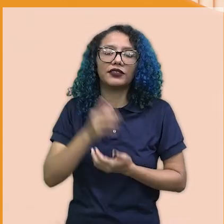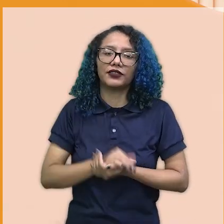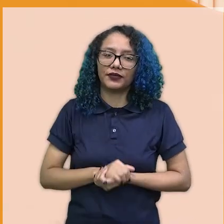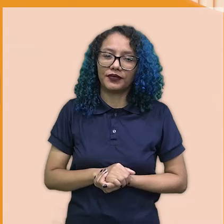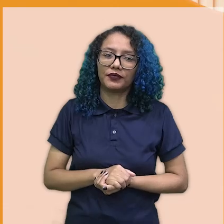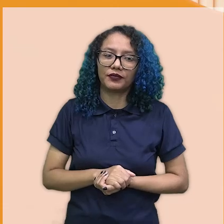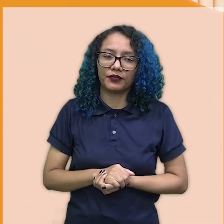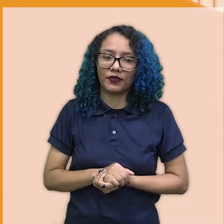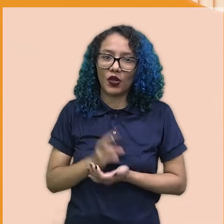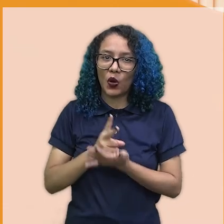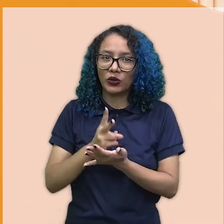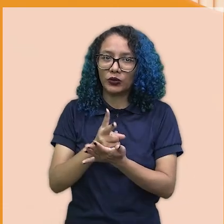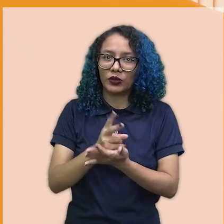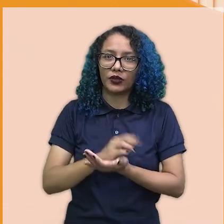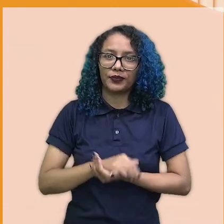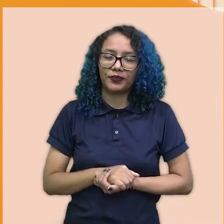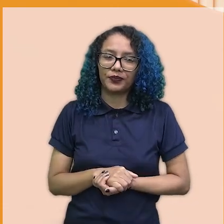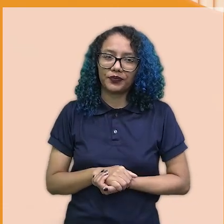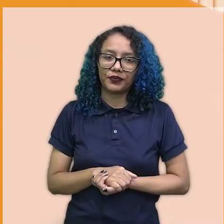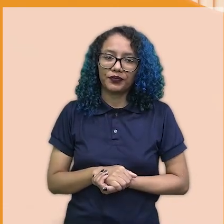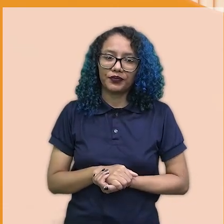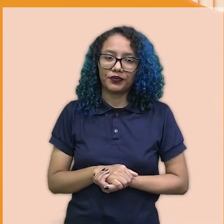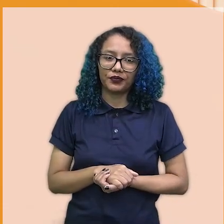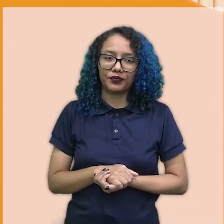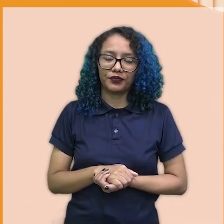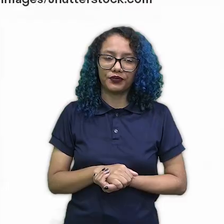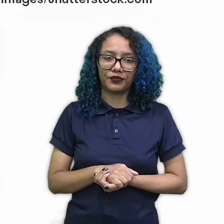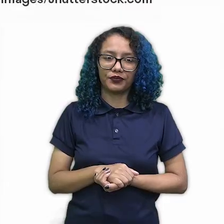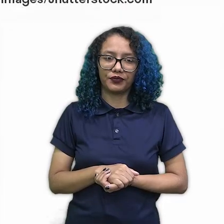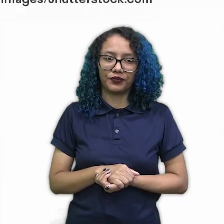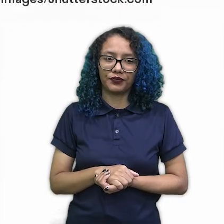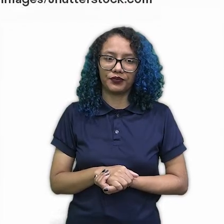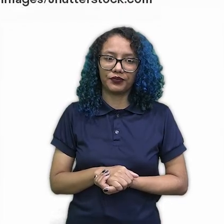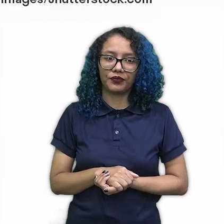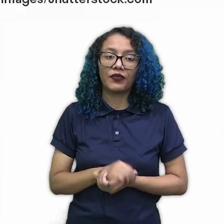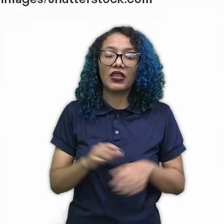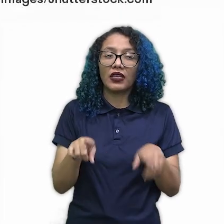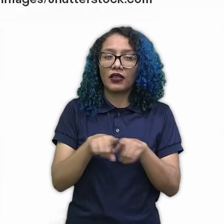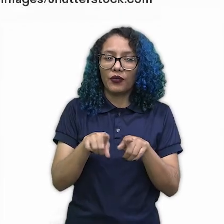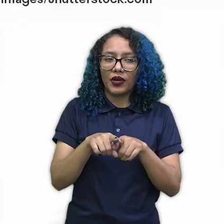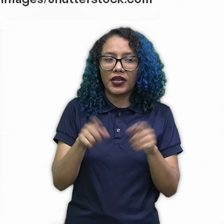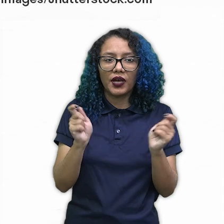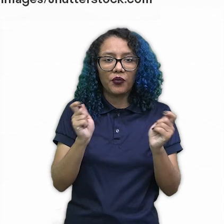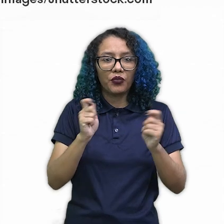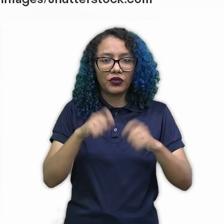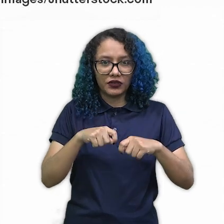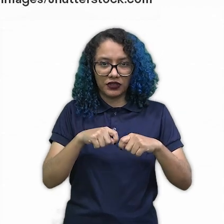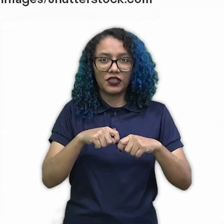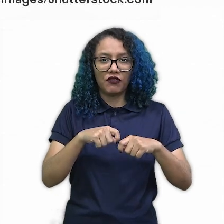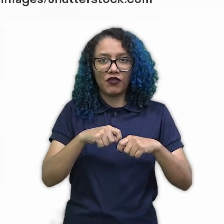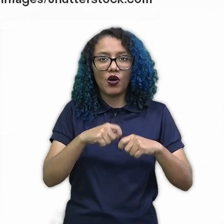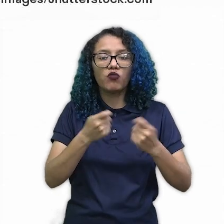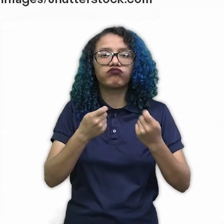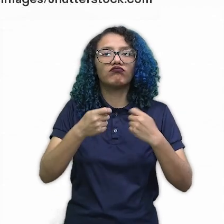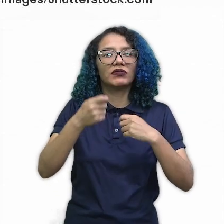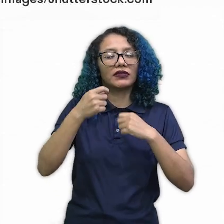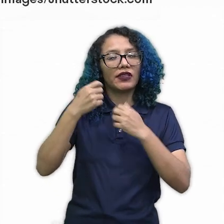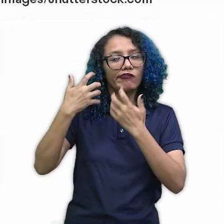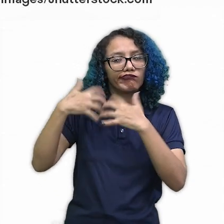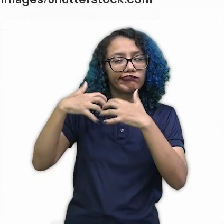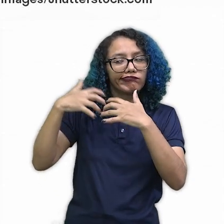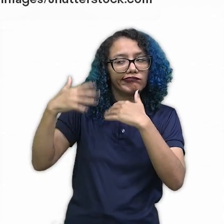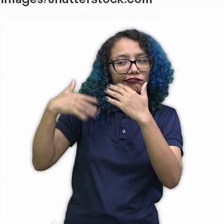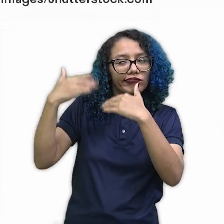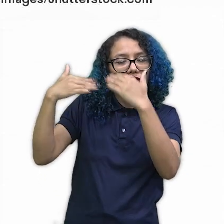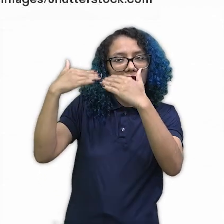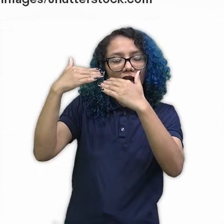racial, nós vamos dizer o seguinte, ó. Vamos dizer que é possível a construção da consciência